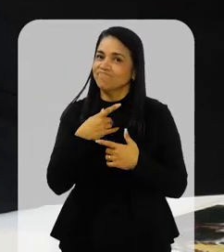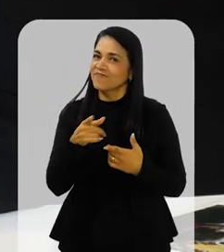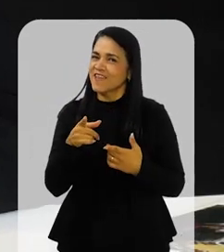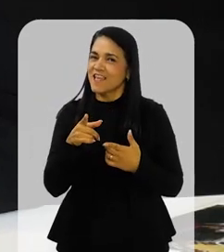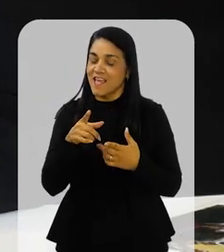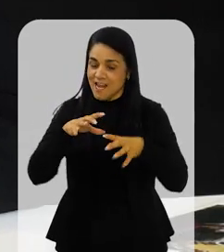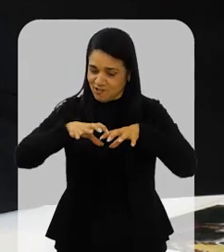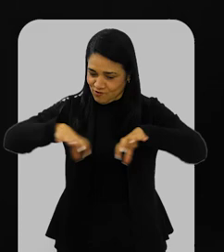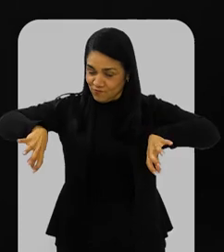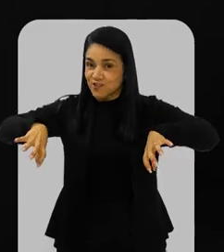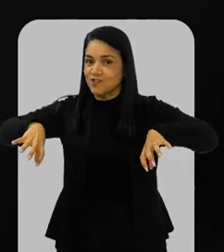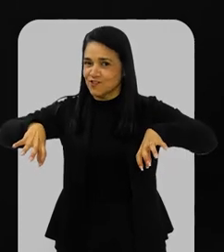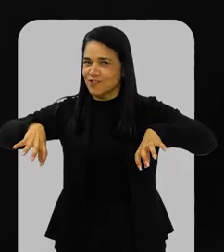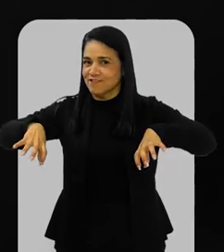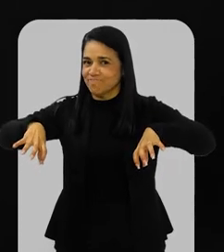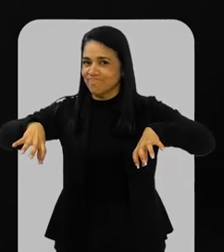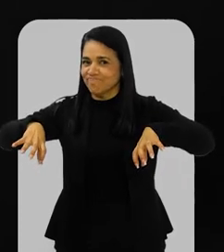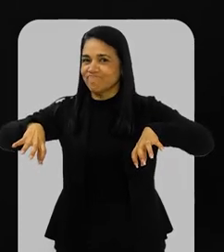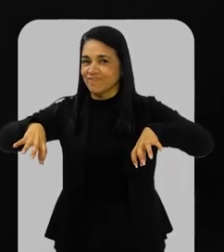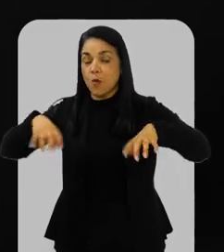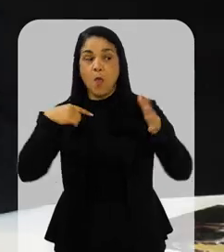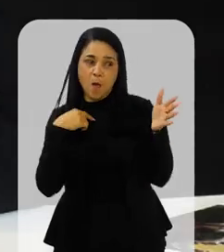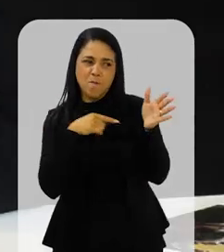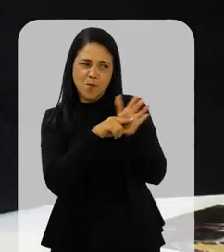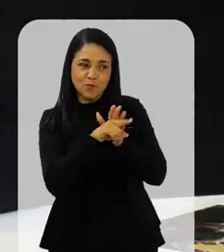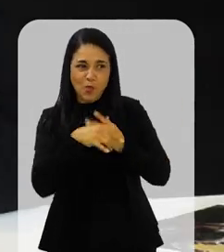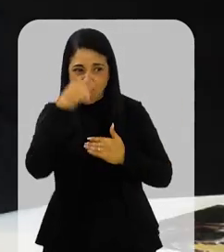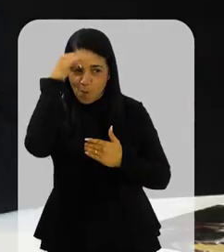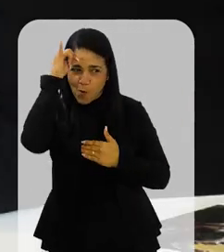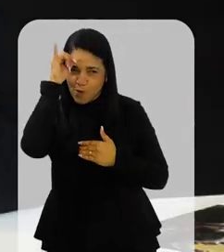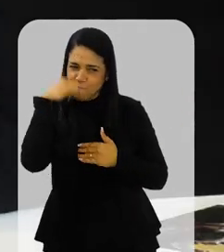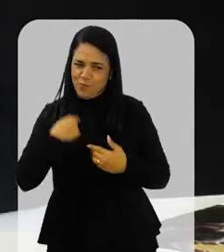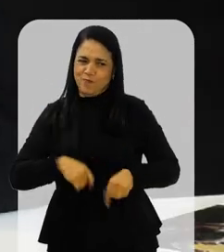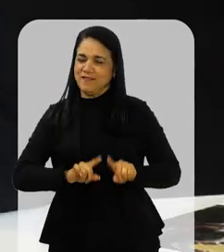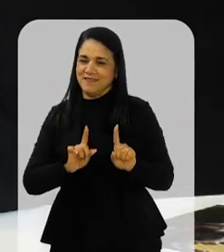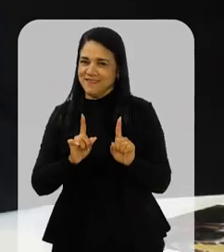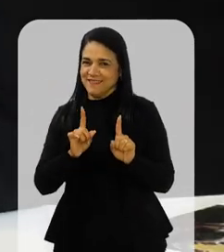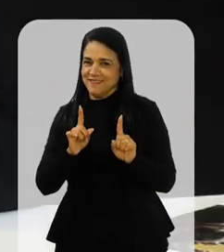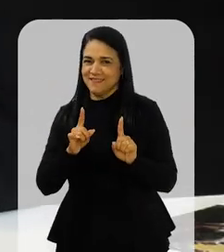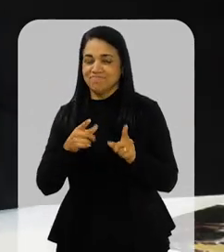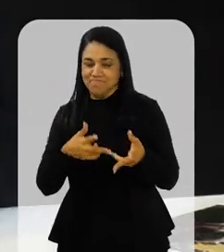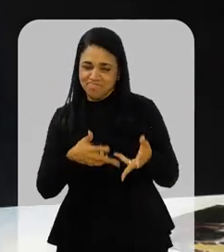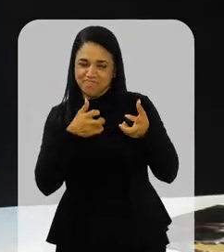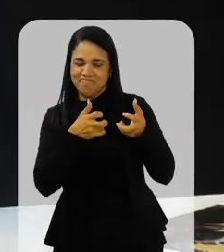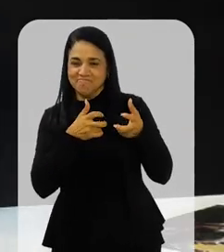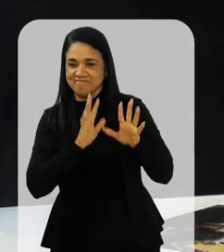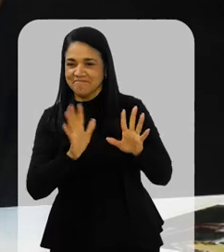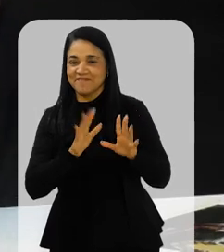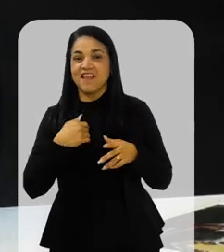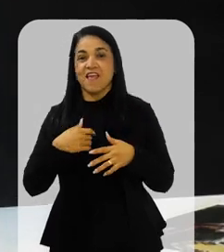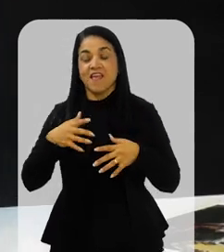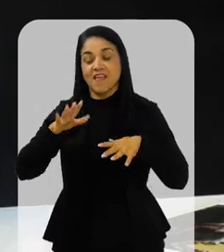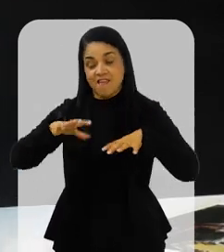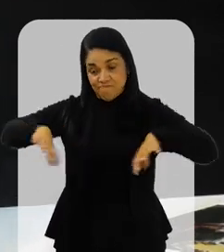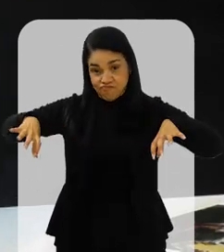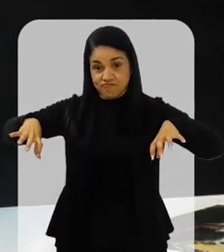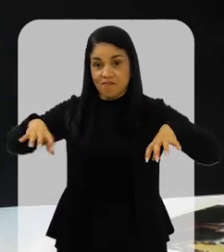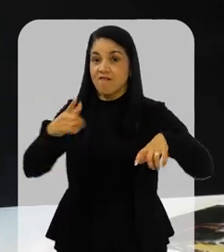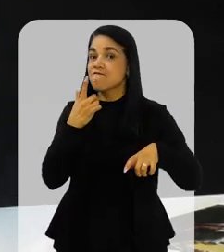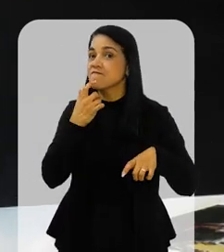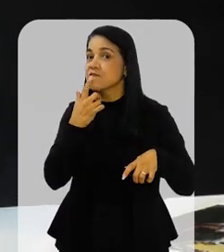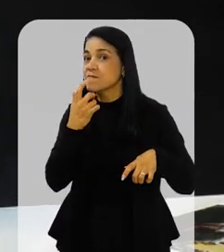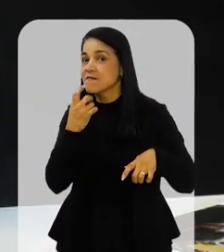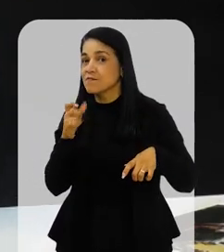ilha é É, não, nem dividida. escondo, né? Eu ia até perguntar qual é o seu boi, mas que não precisa. A ilha é dividida entre vermelhos e azuis,